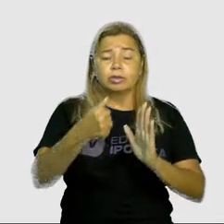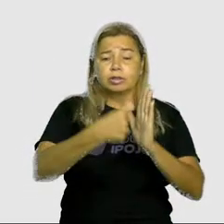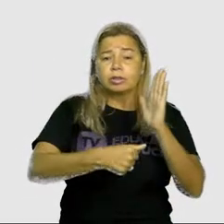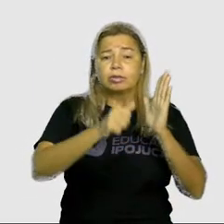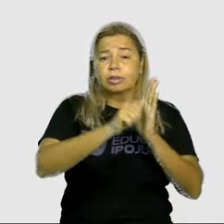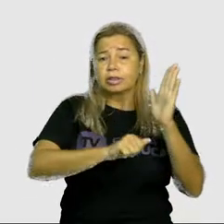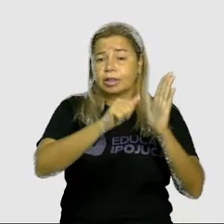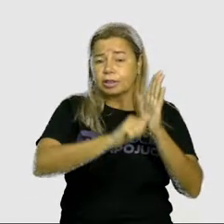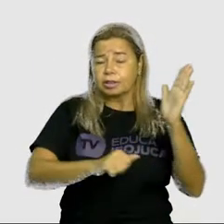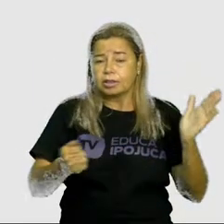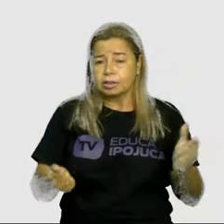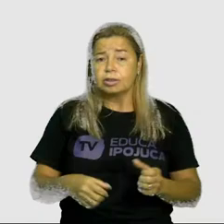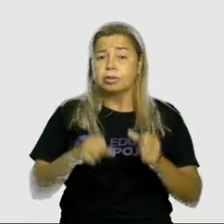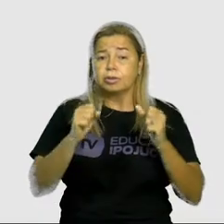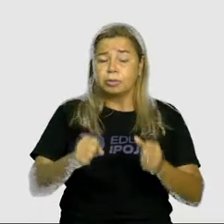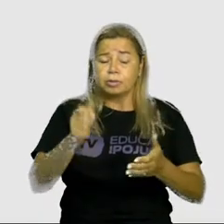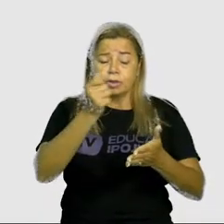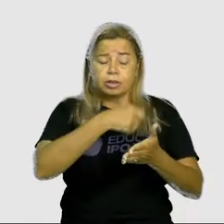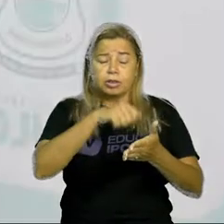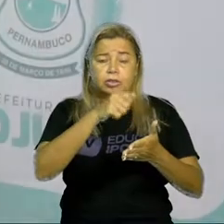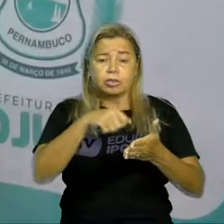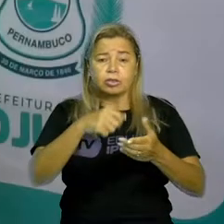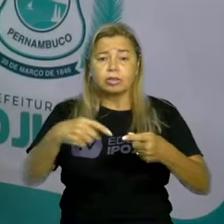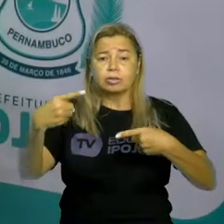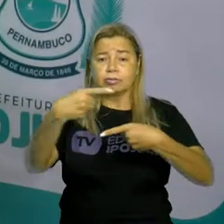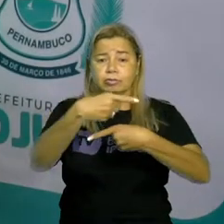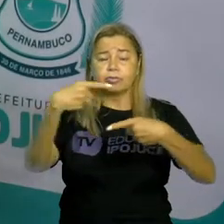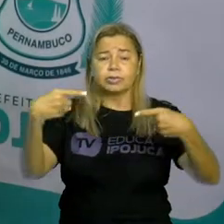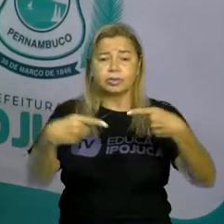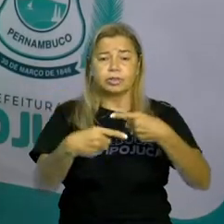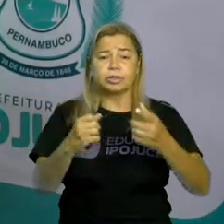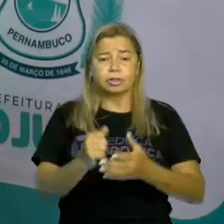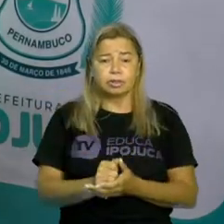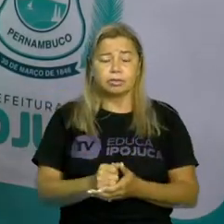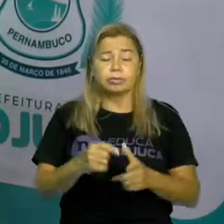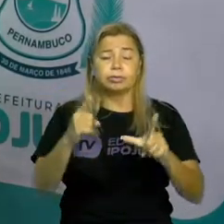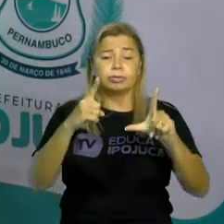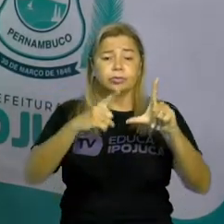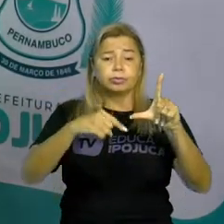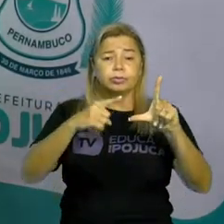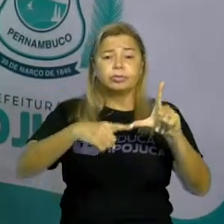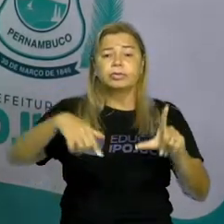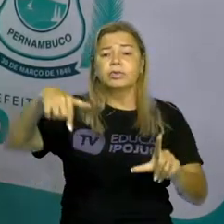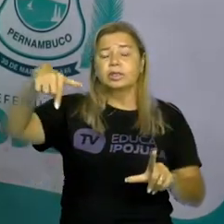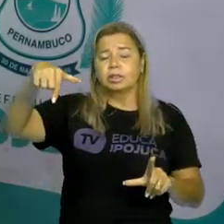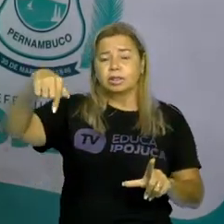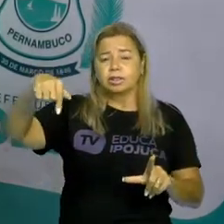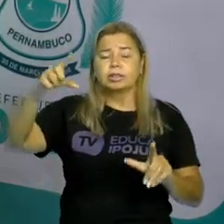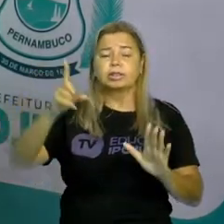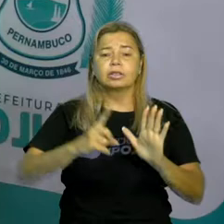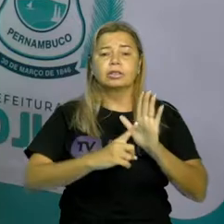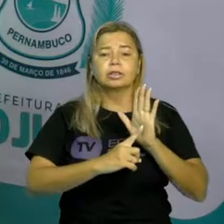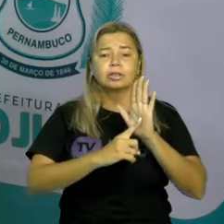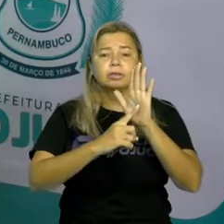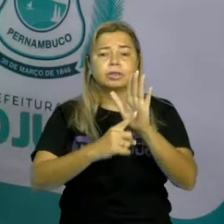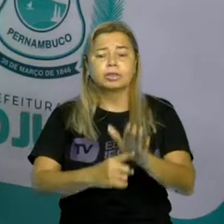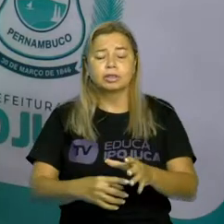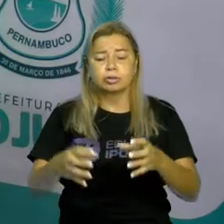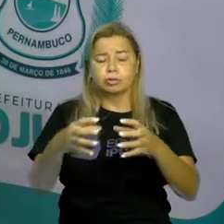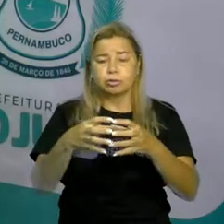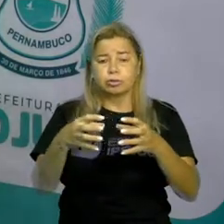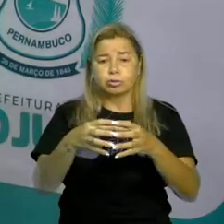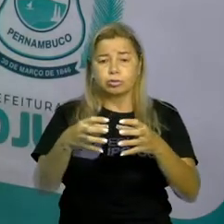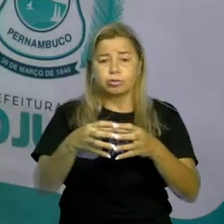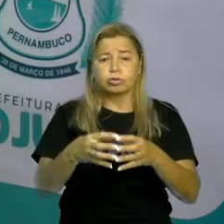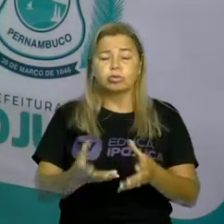formato de coração letra que representa esse conjunto dos números racionais